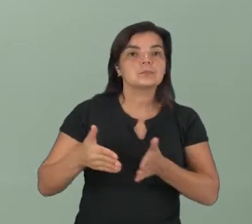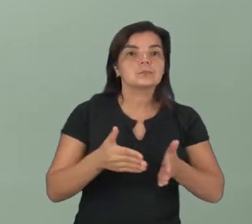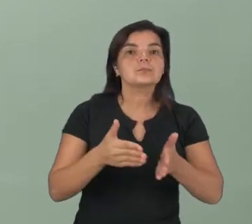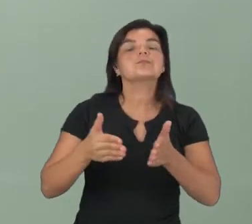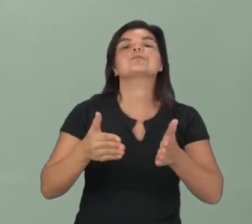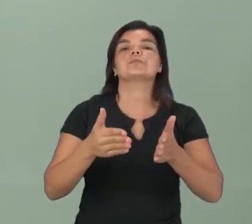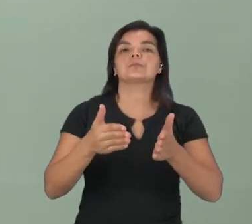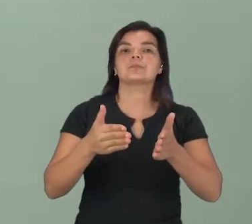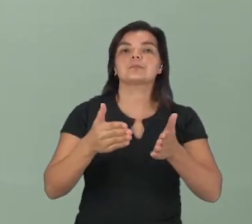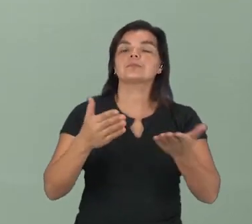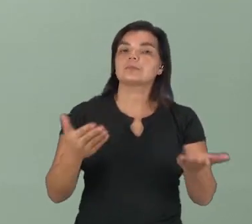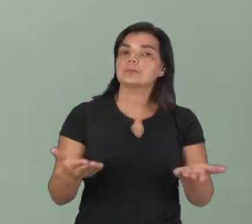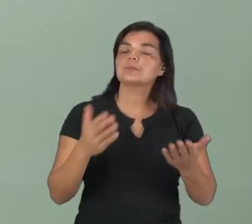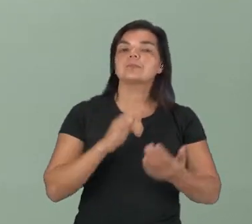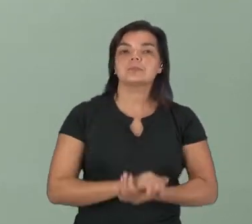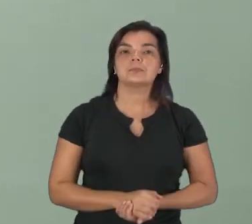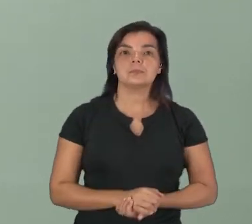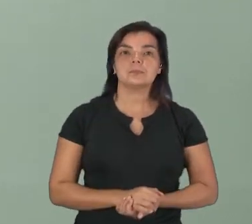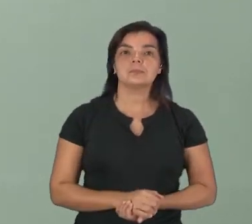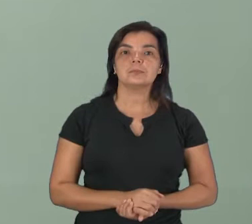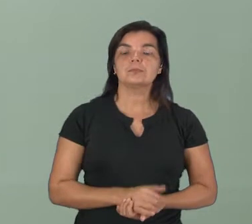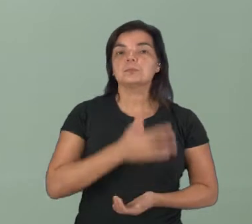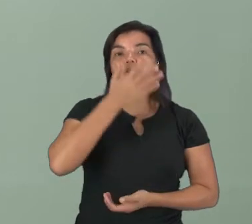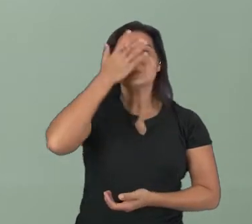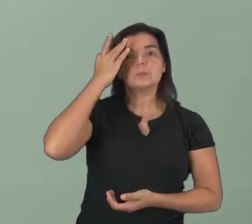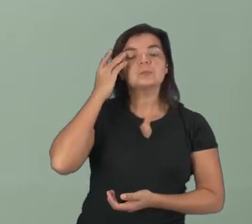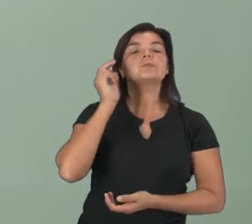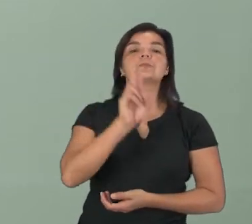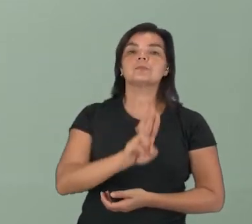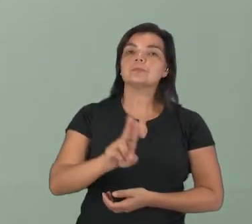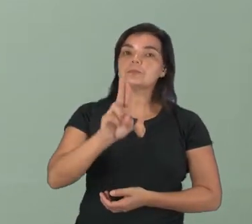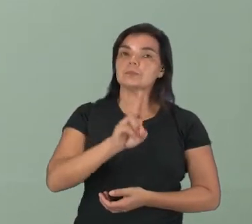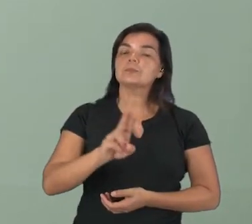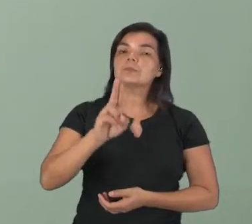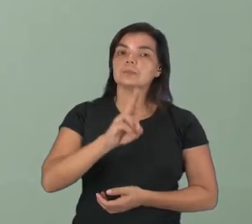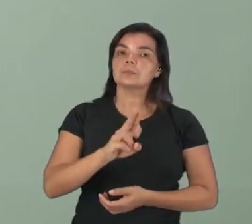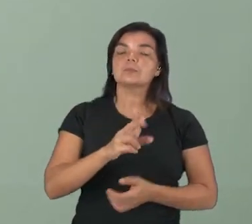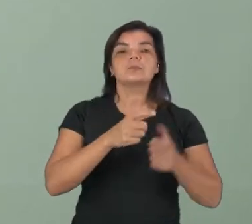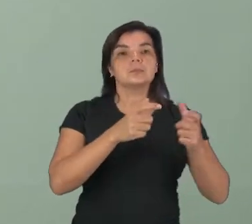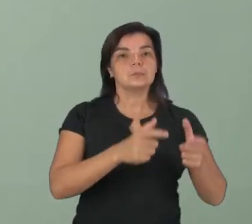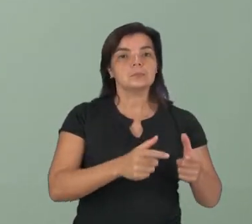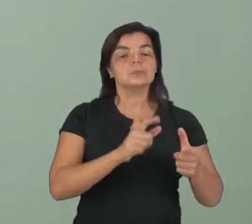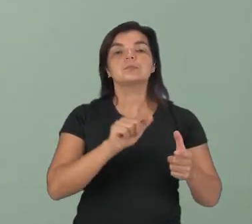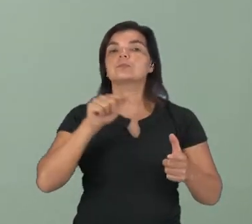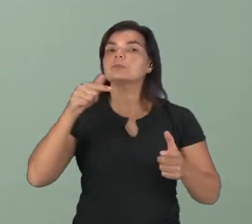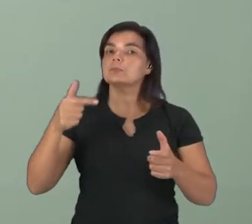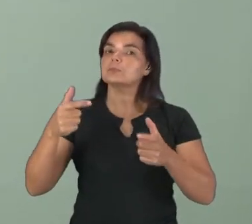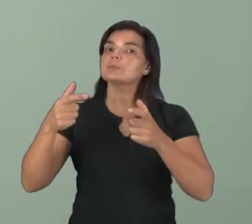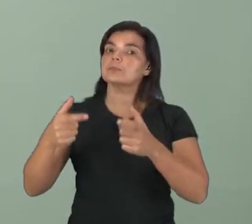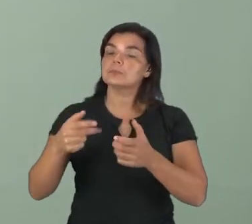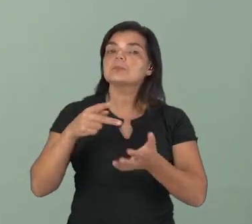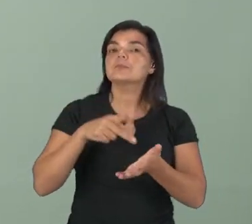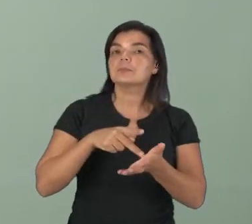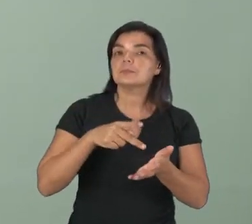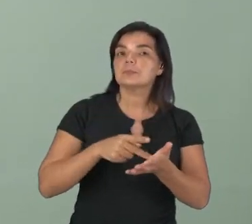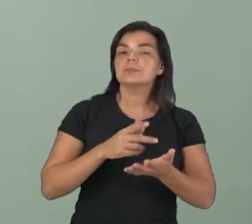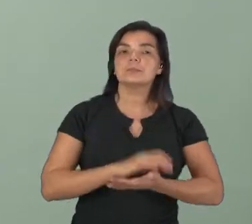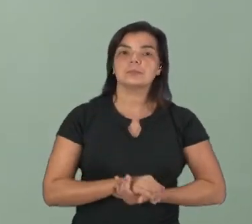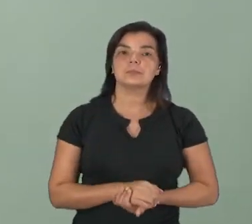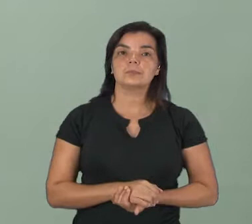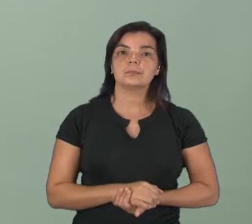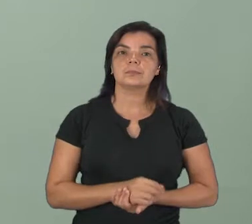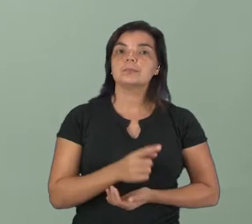percurso, o trajeto que alguém utiliza para ir de um lugar para o outro, não é mesmo?